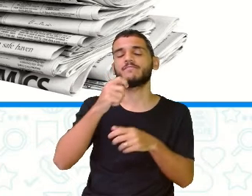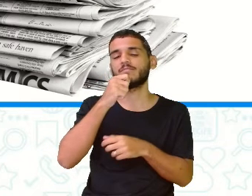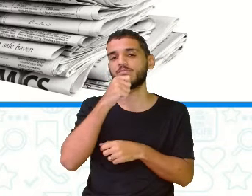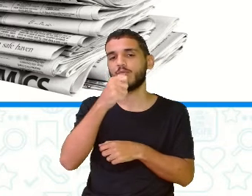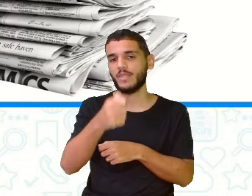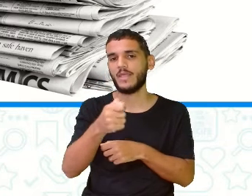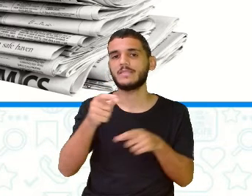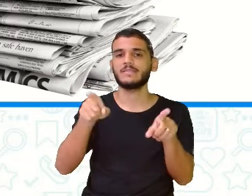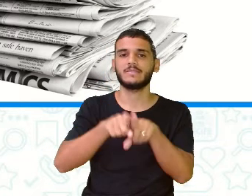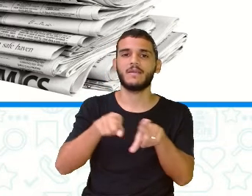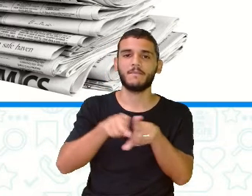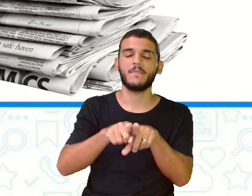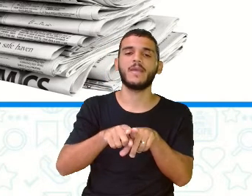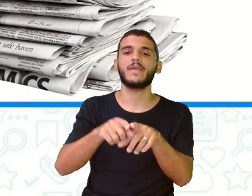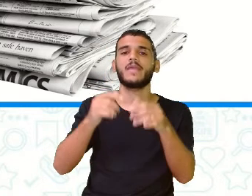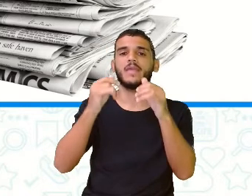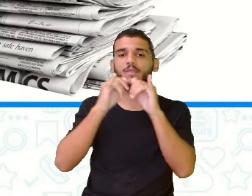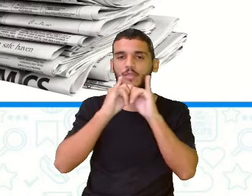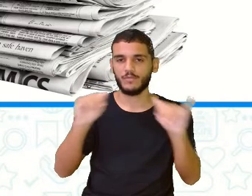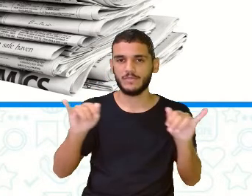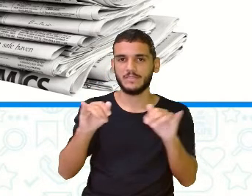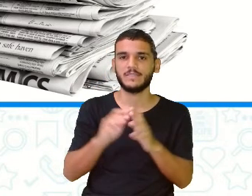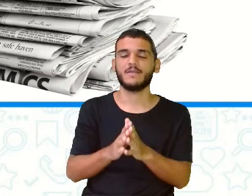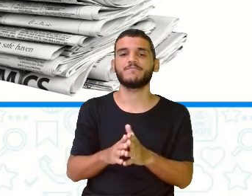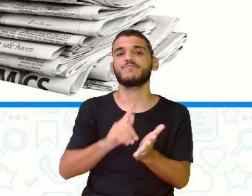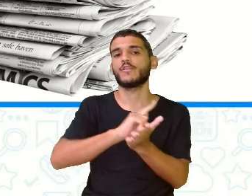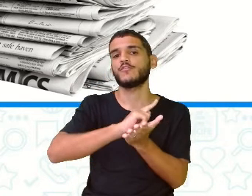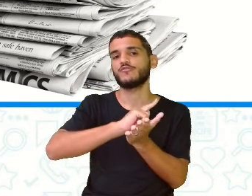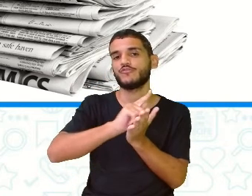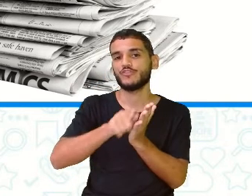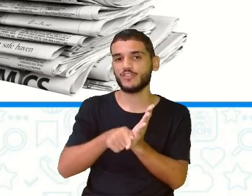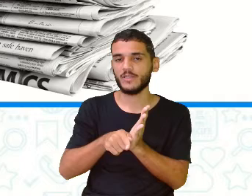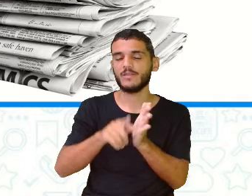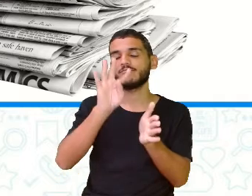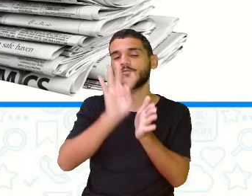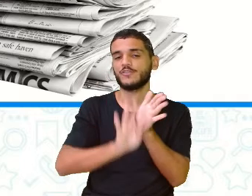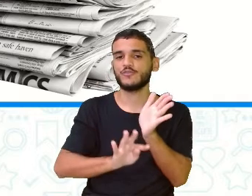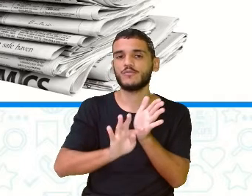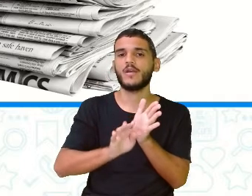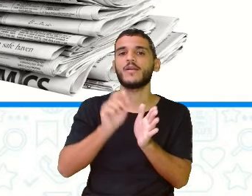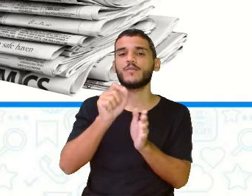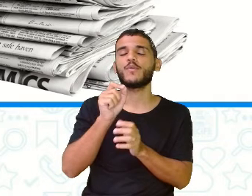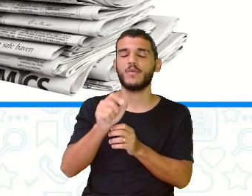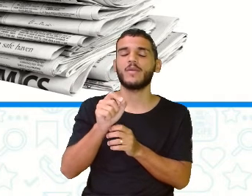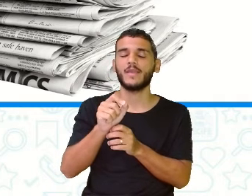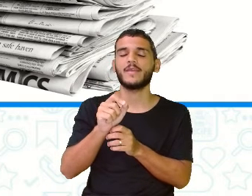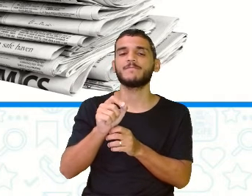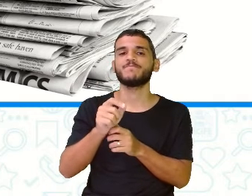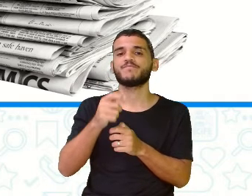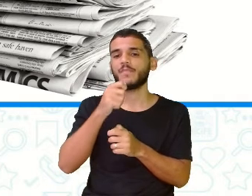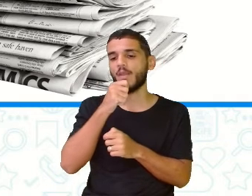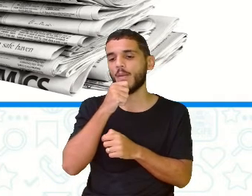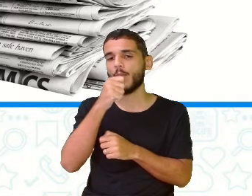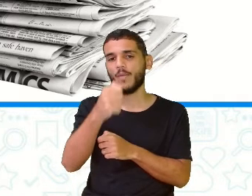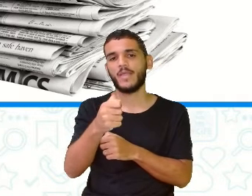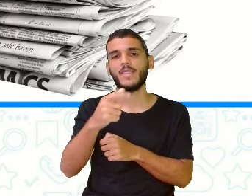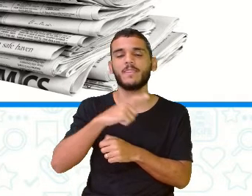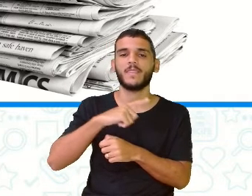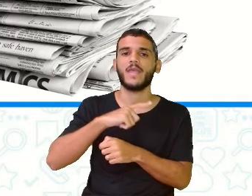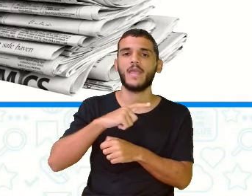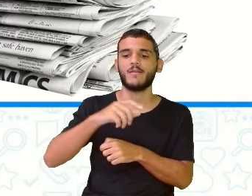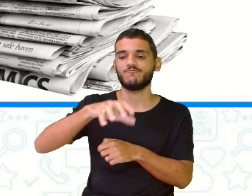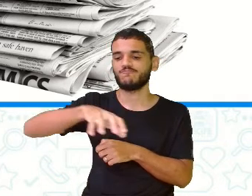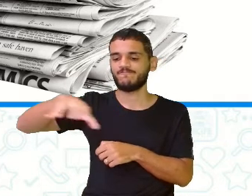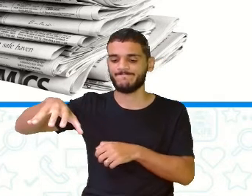notícia. Os gêneros textuais do universo jornalístico, eles podem ser divididos em dois grandes grupos. Isso é uma